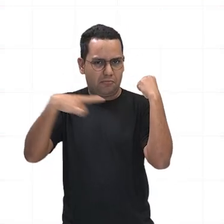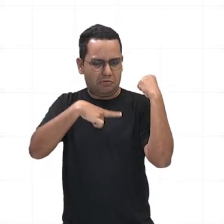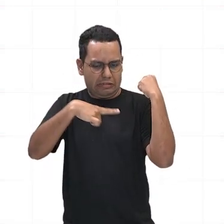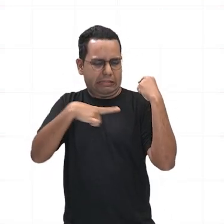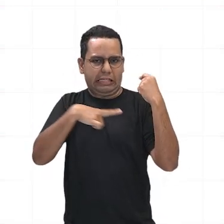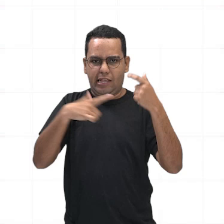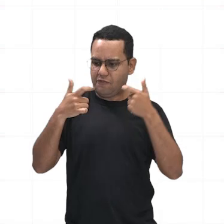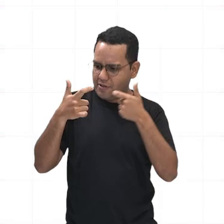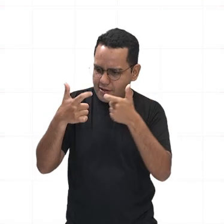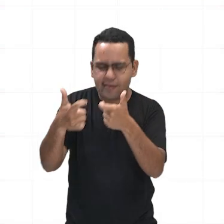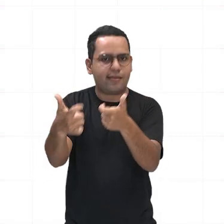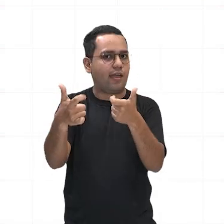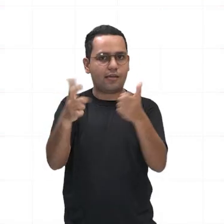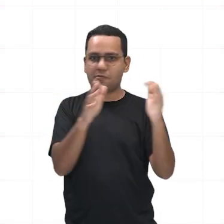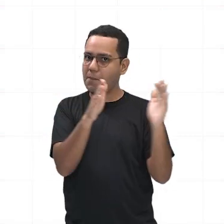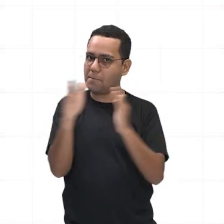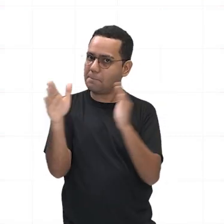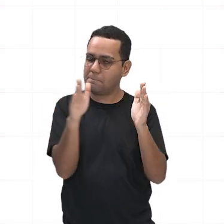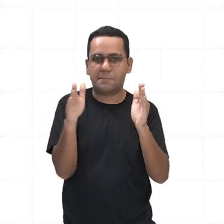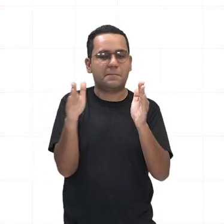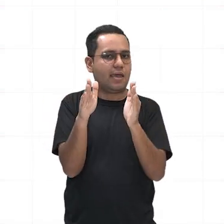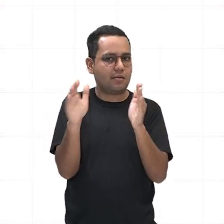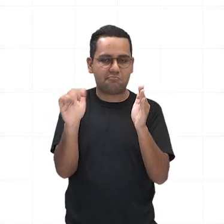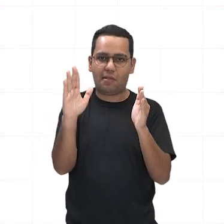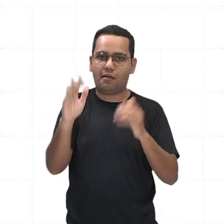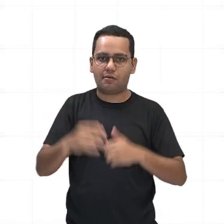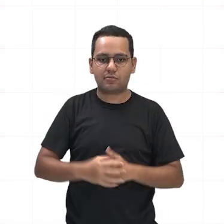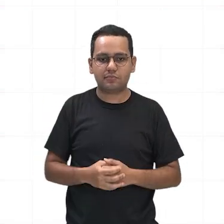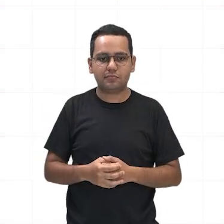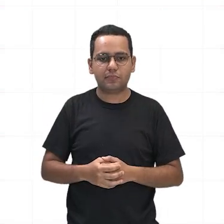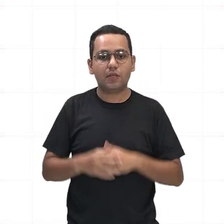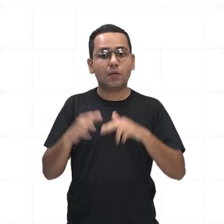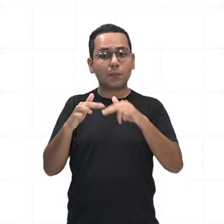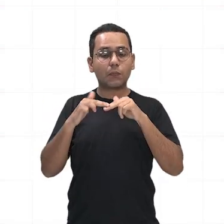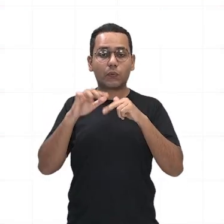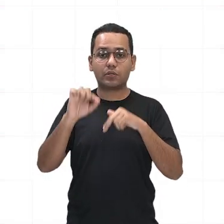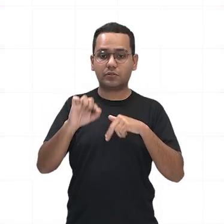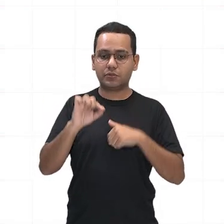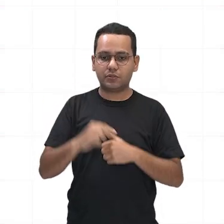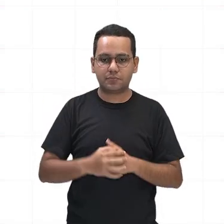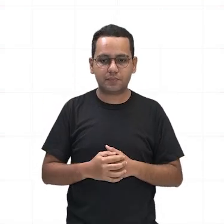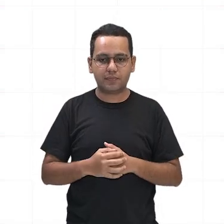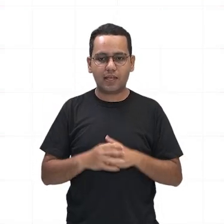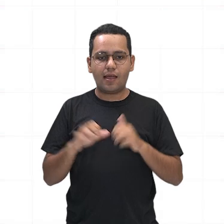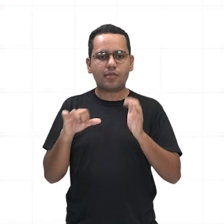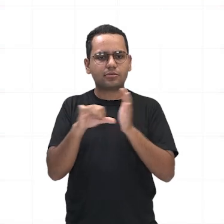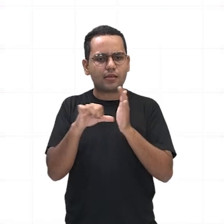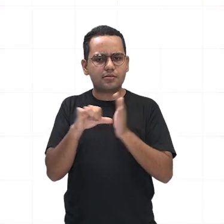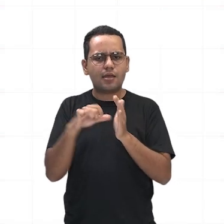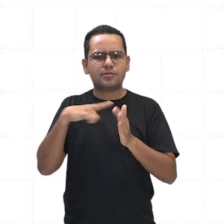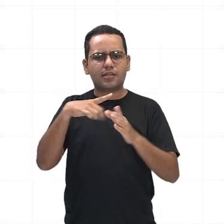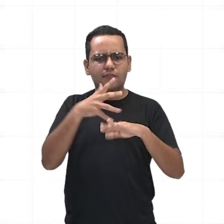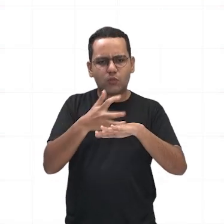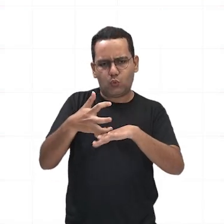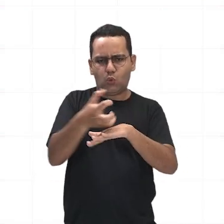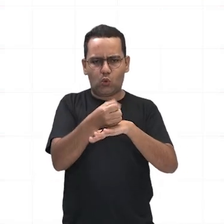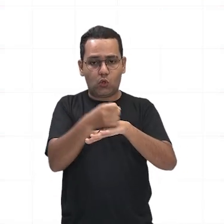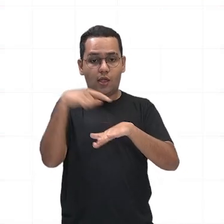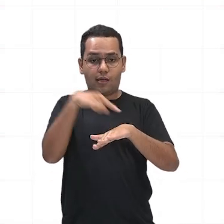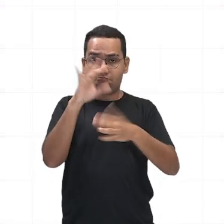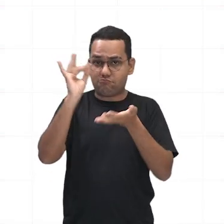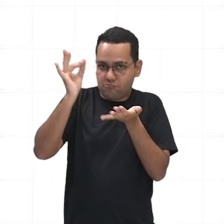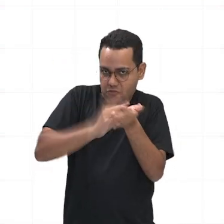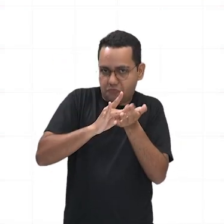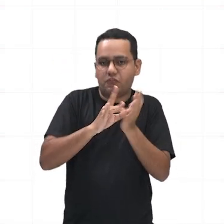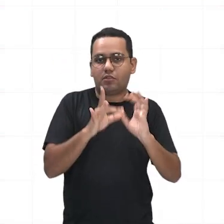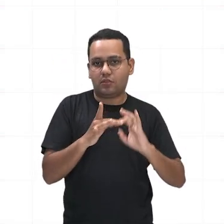prolongadas. Neste período, houve o domínio ateniense sobre as colônias, desenvolveram a democracia